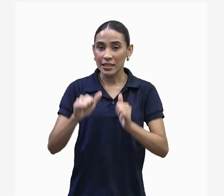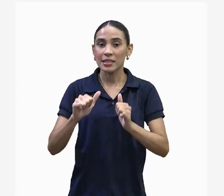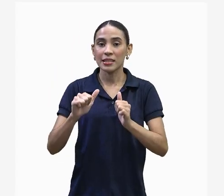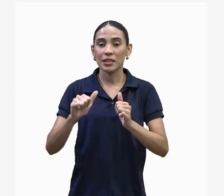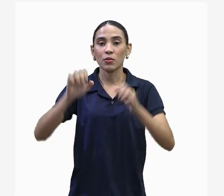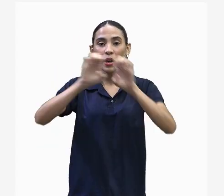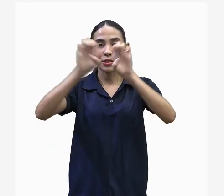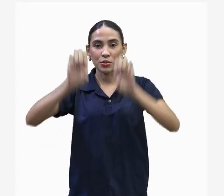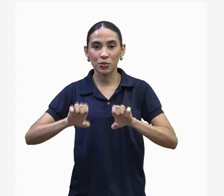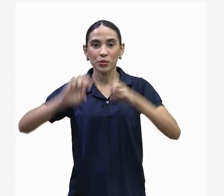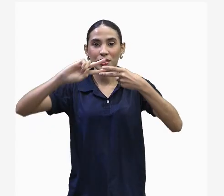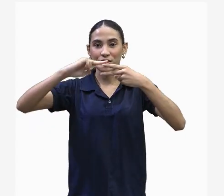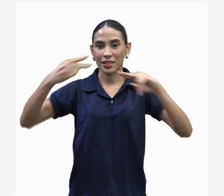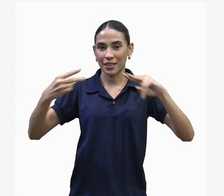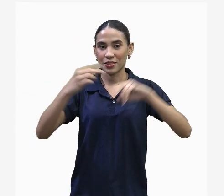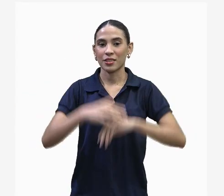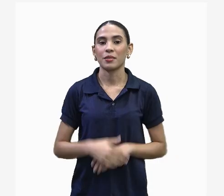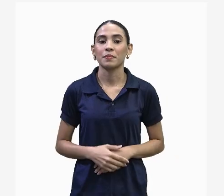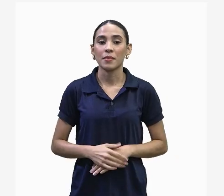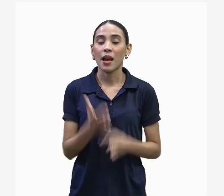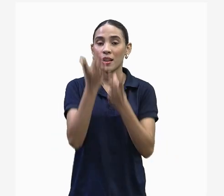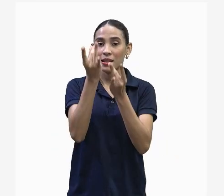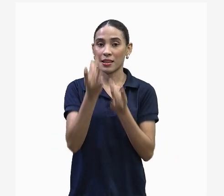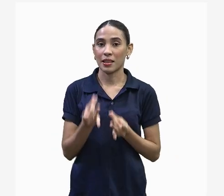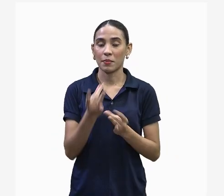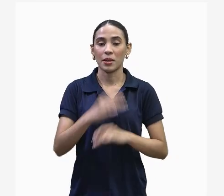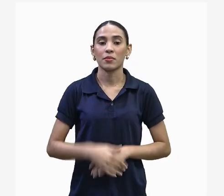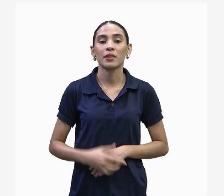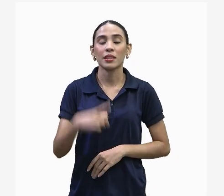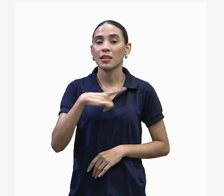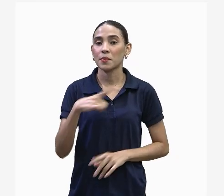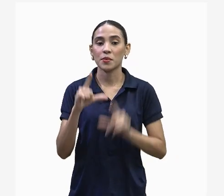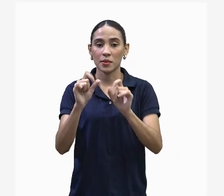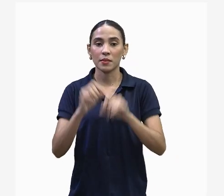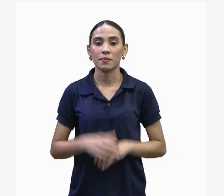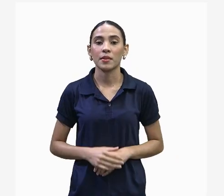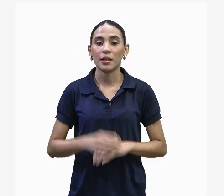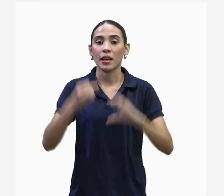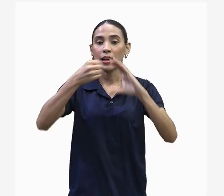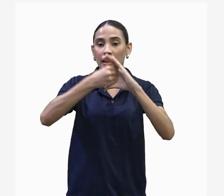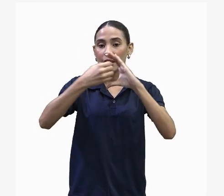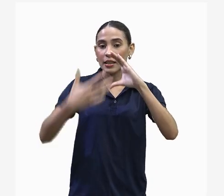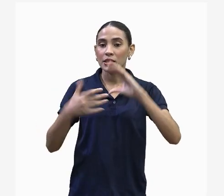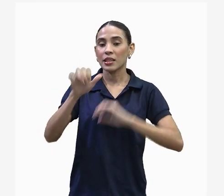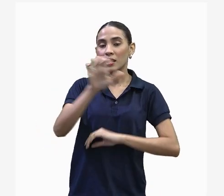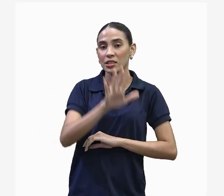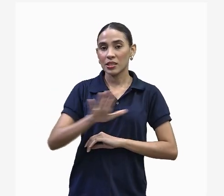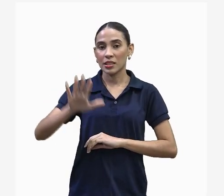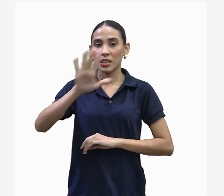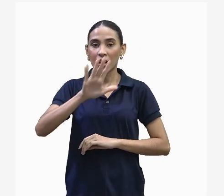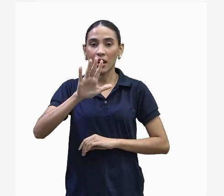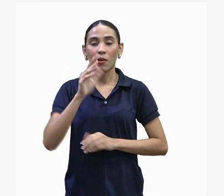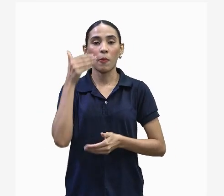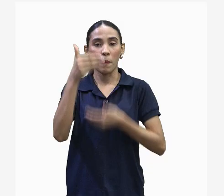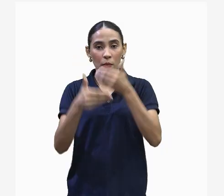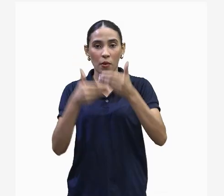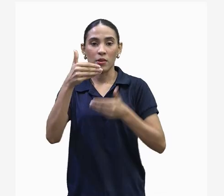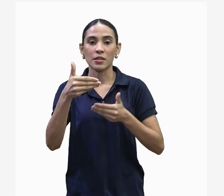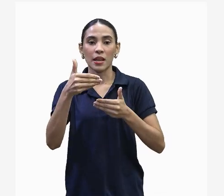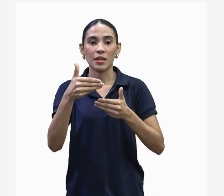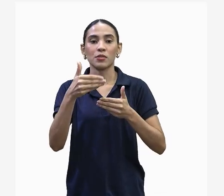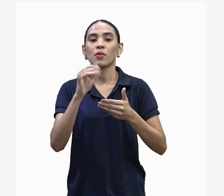o código genético. E no detalhamento nós vamos ver as características gerais dos processos